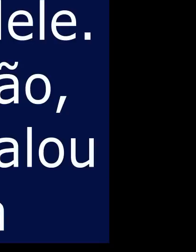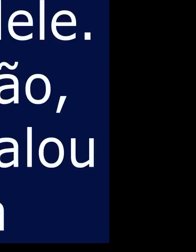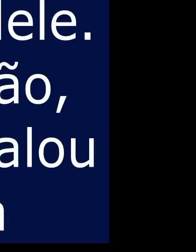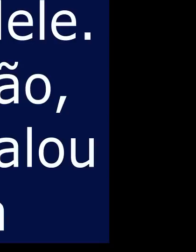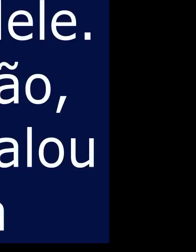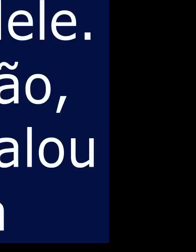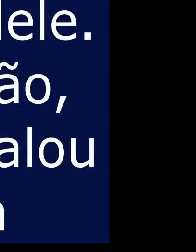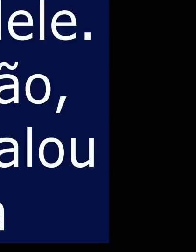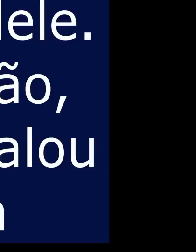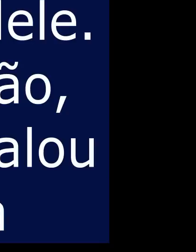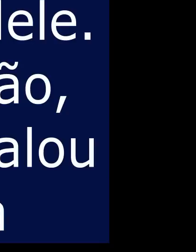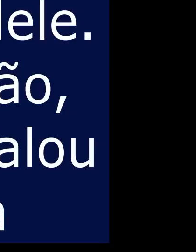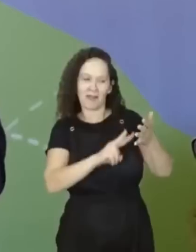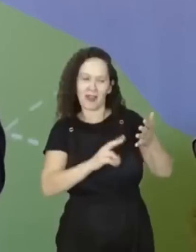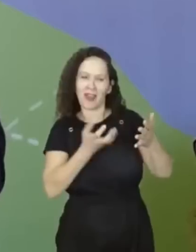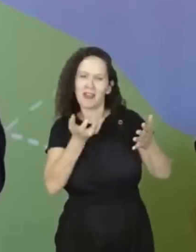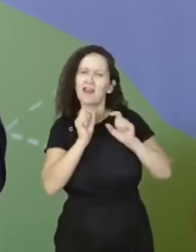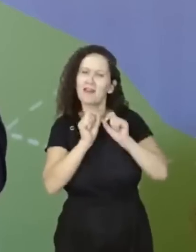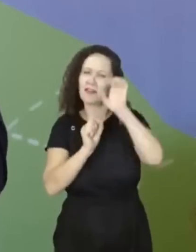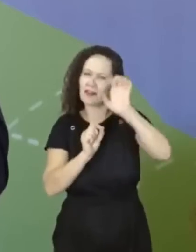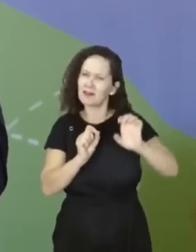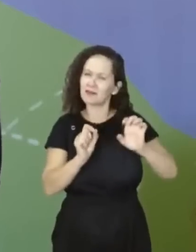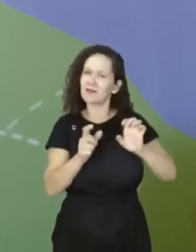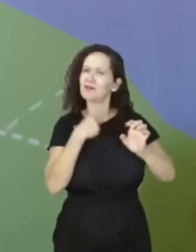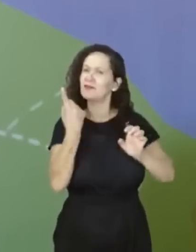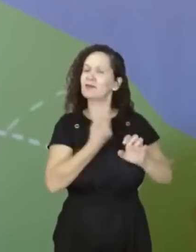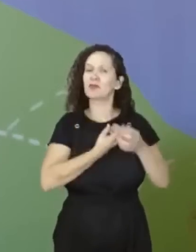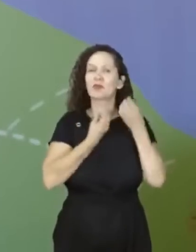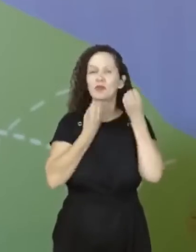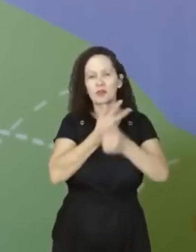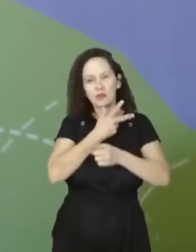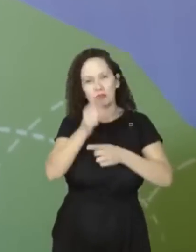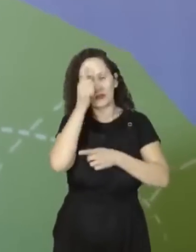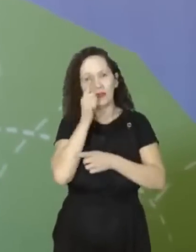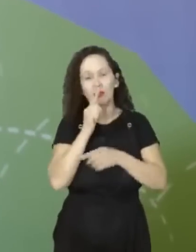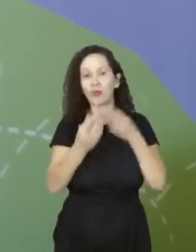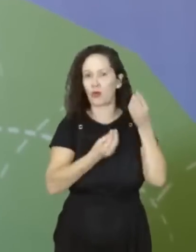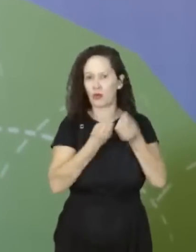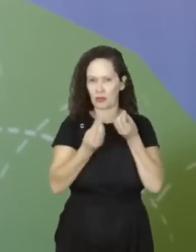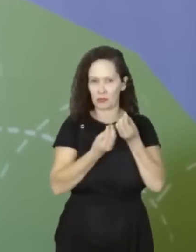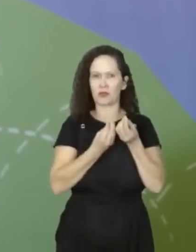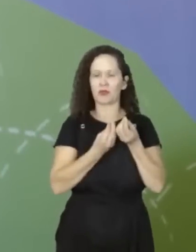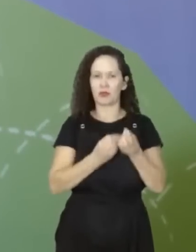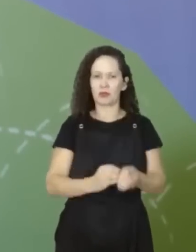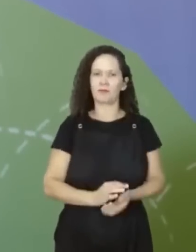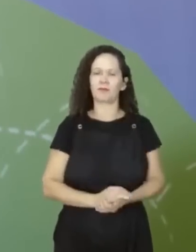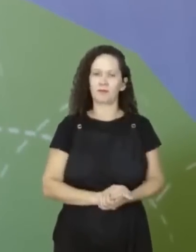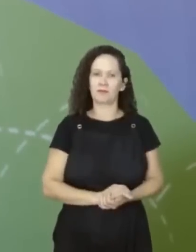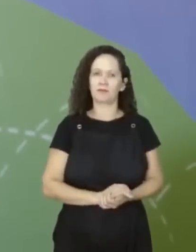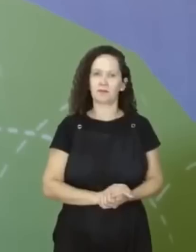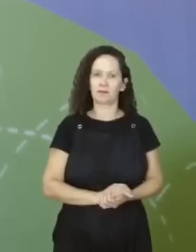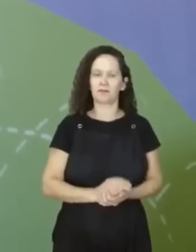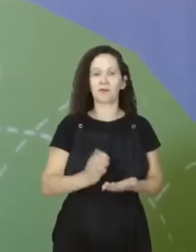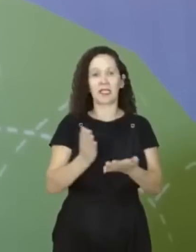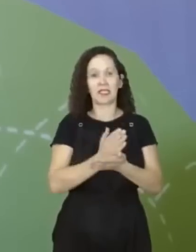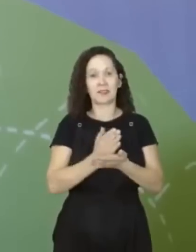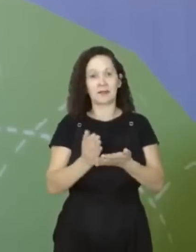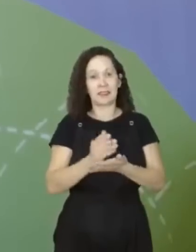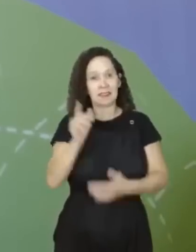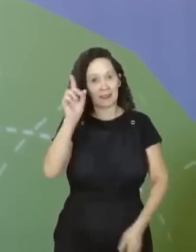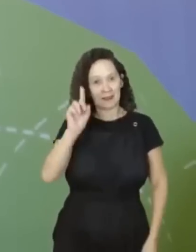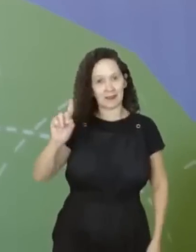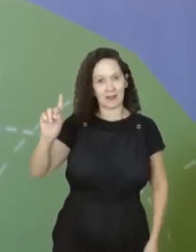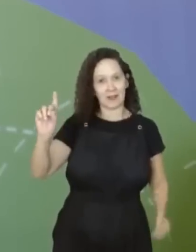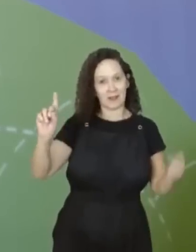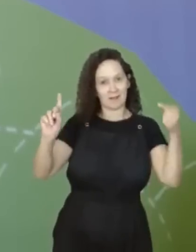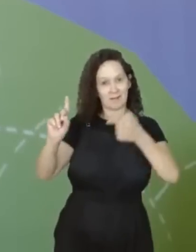seguinte, ele falou uma grande besteira. Muitas vezes a direita, ela tem mais facilidade do que nós com o